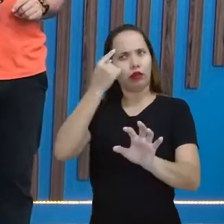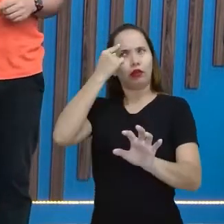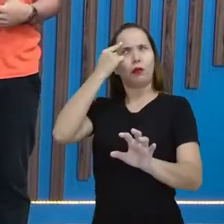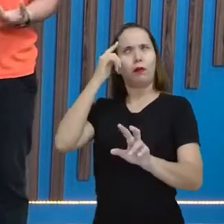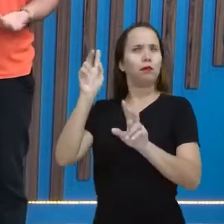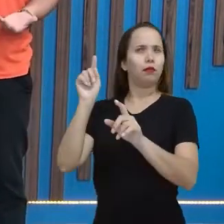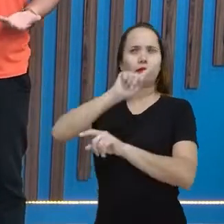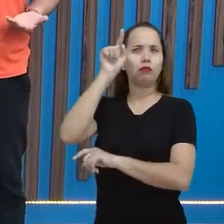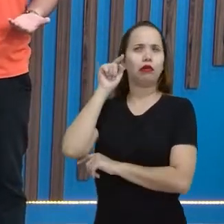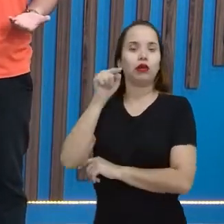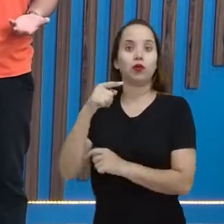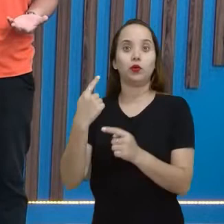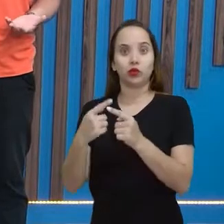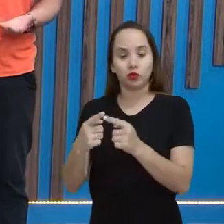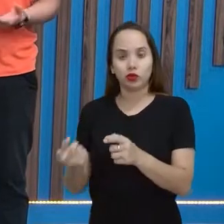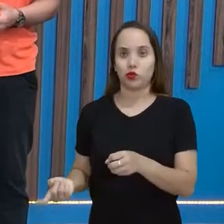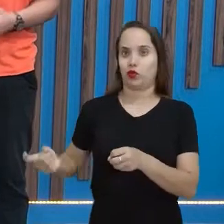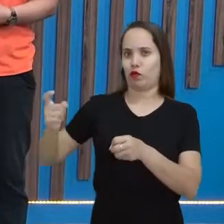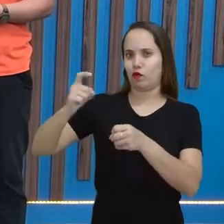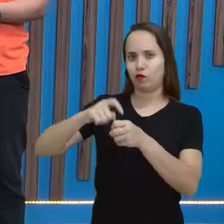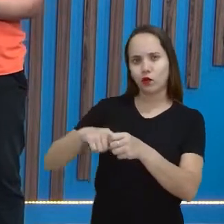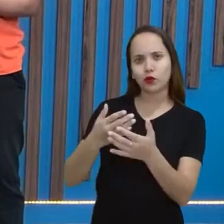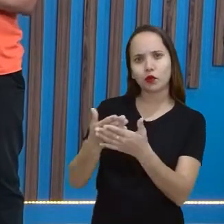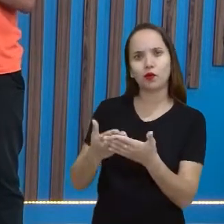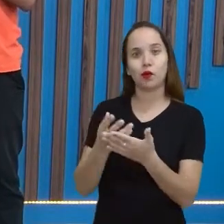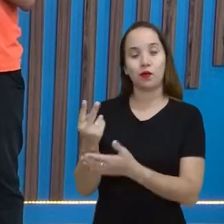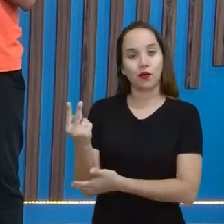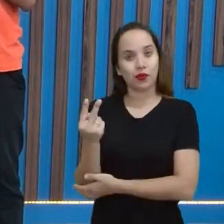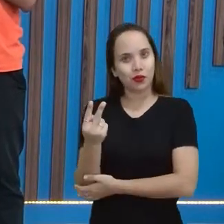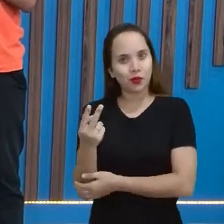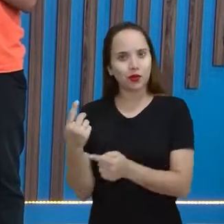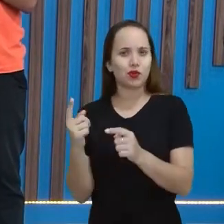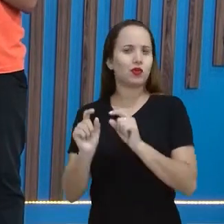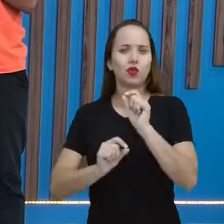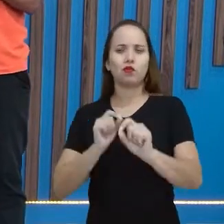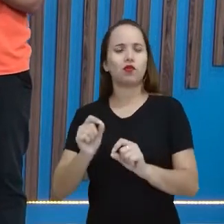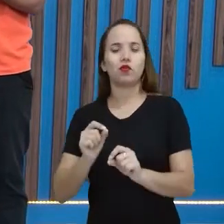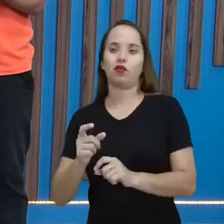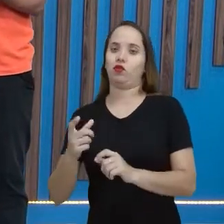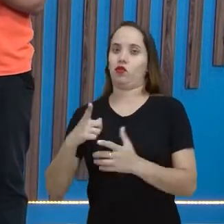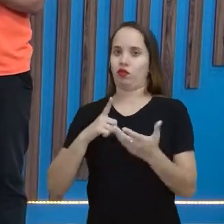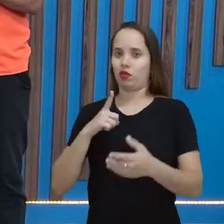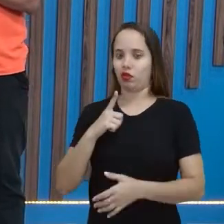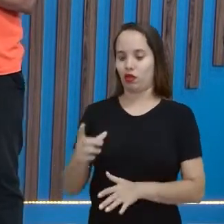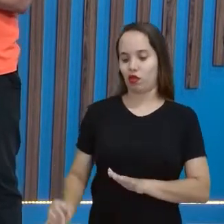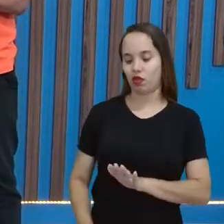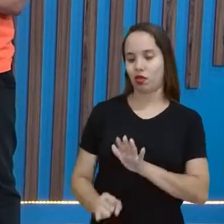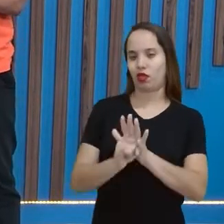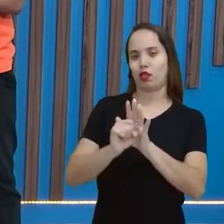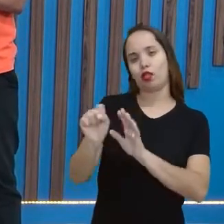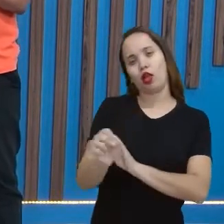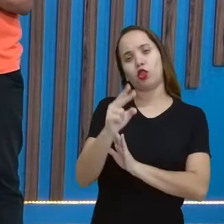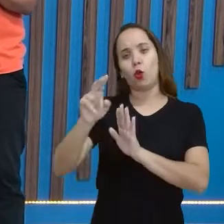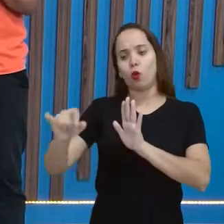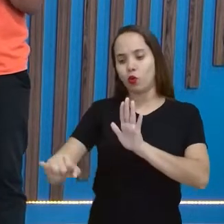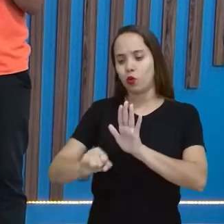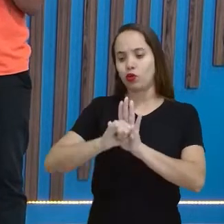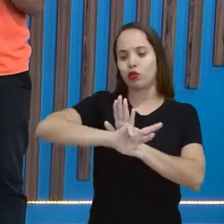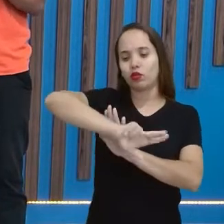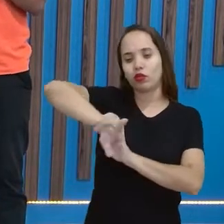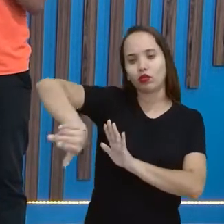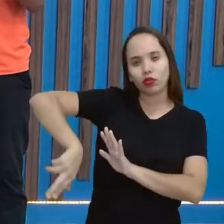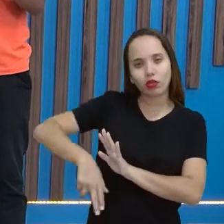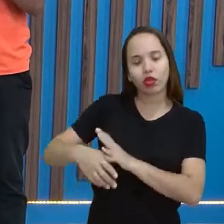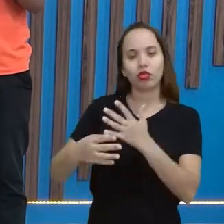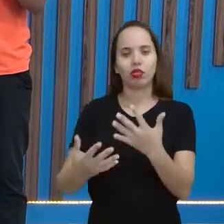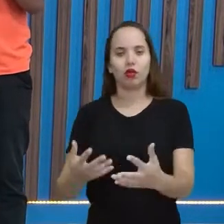vai relembrar aqui a aula 2, né? Que foi aí, a gente tem identidade ou identidades. Então a gente viu que